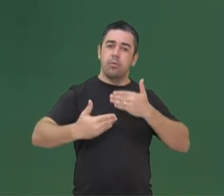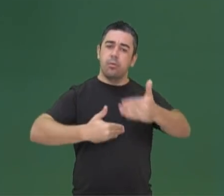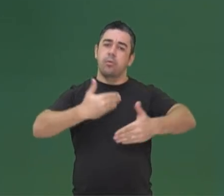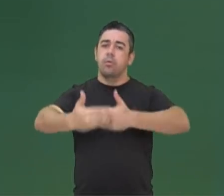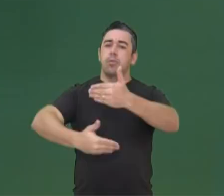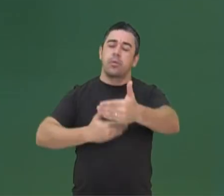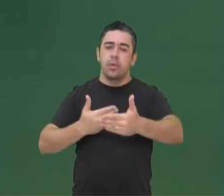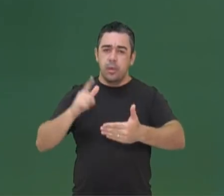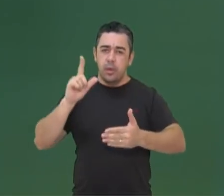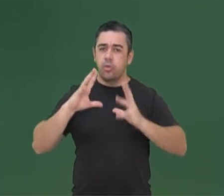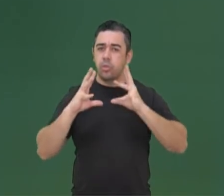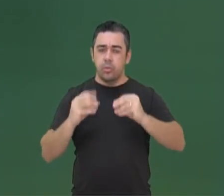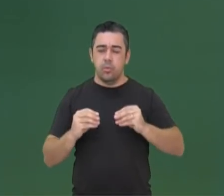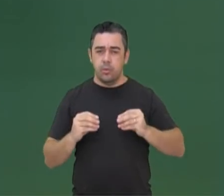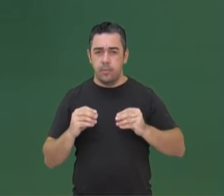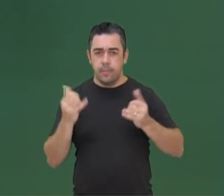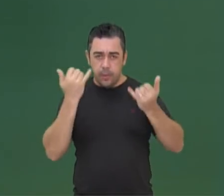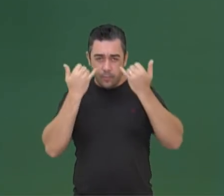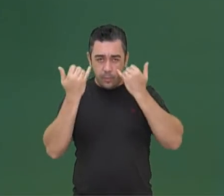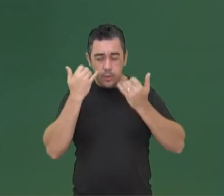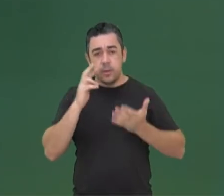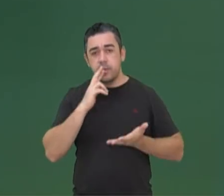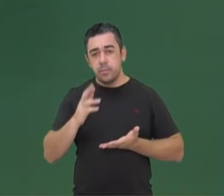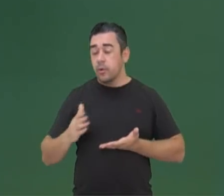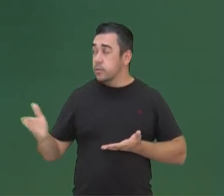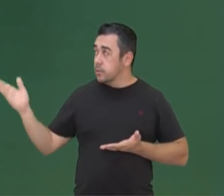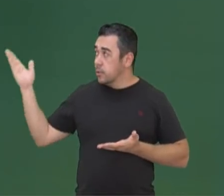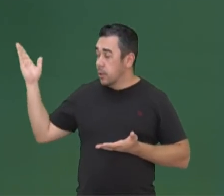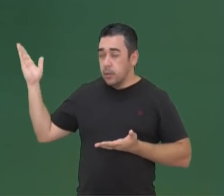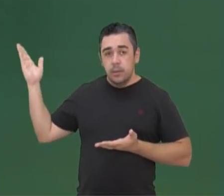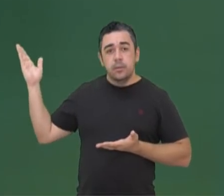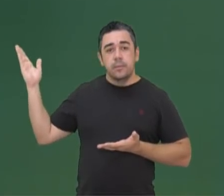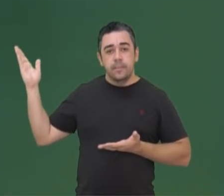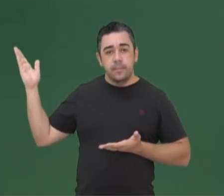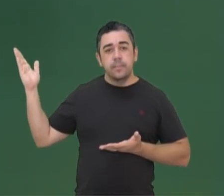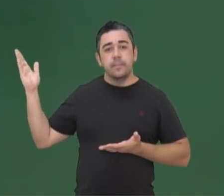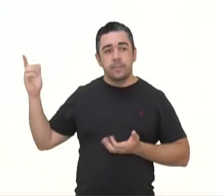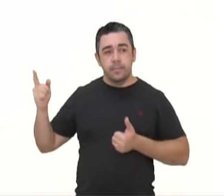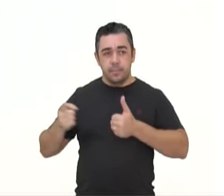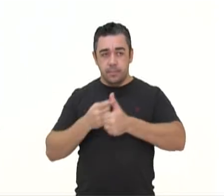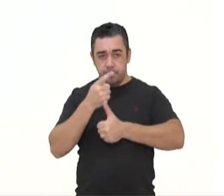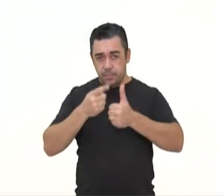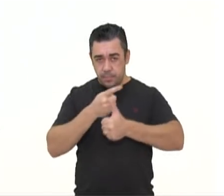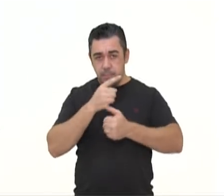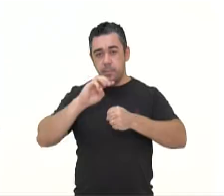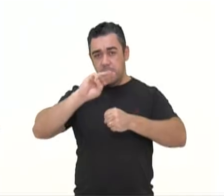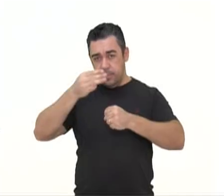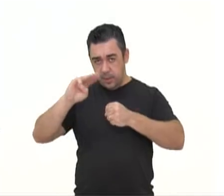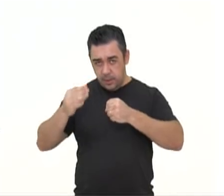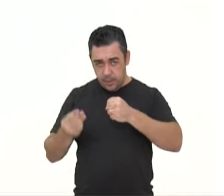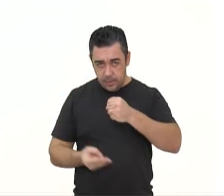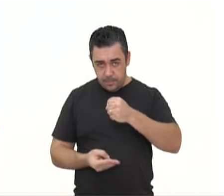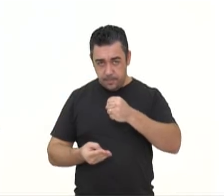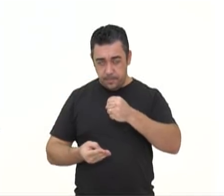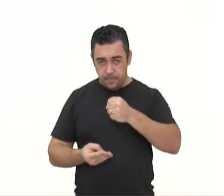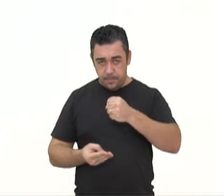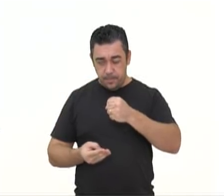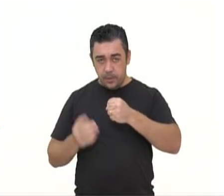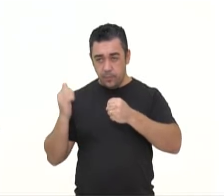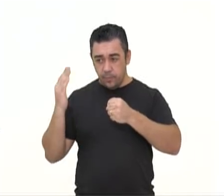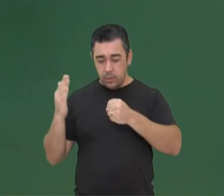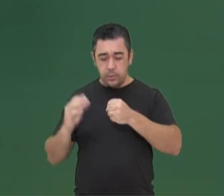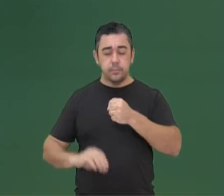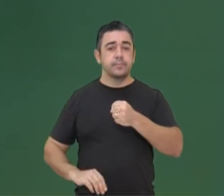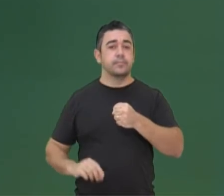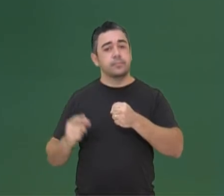de todos os seres vivos. Então, a resposta do exercício: a primeira parte, membrana plasmática, mais